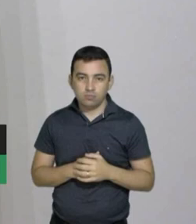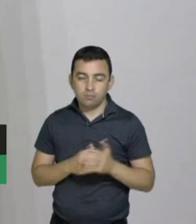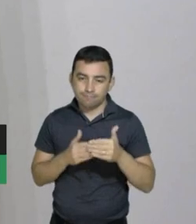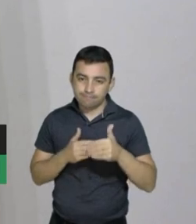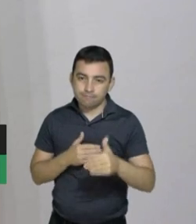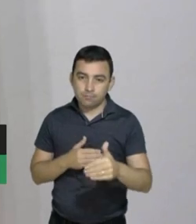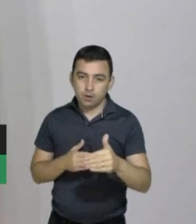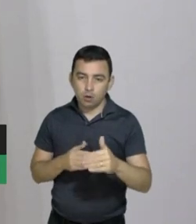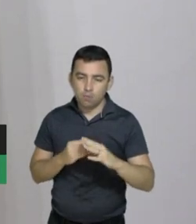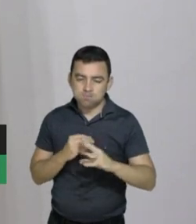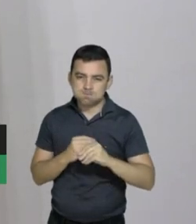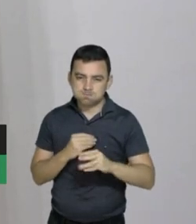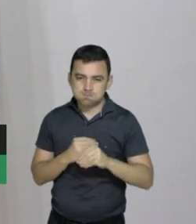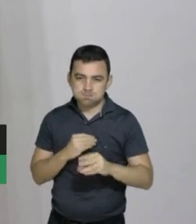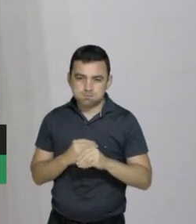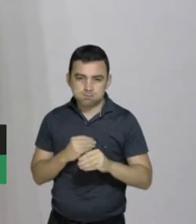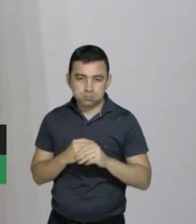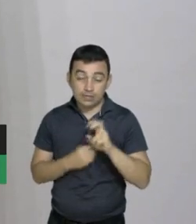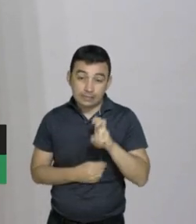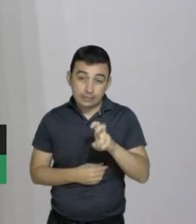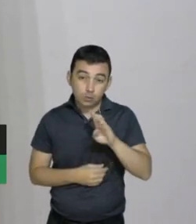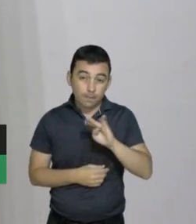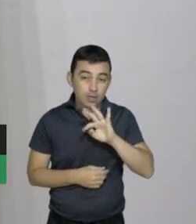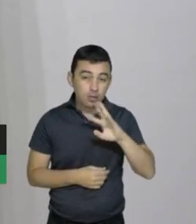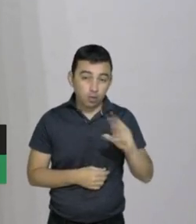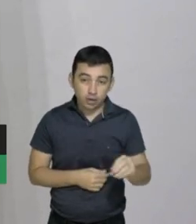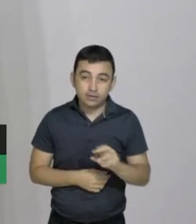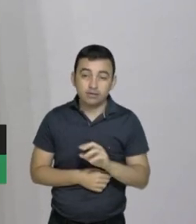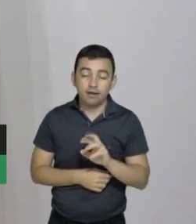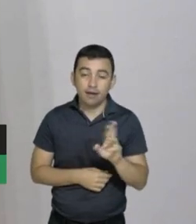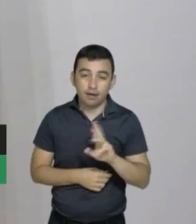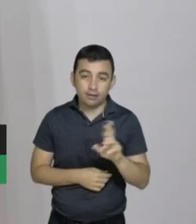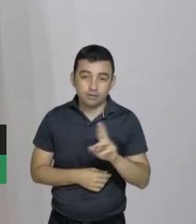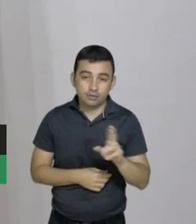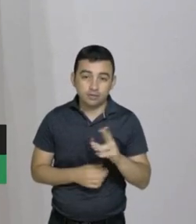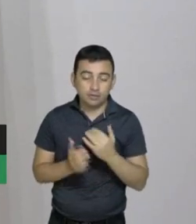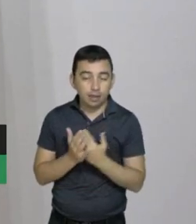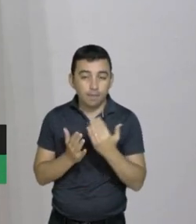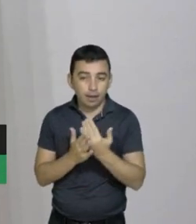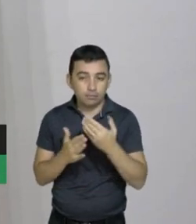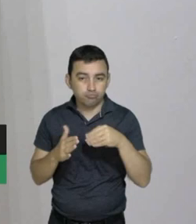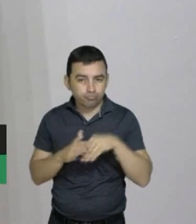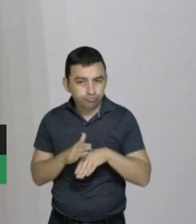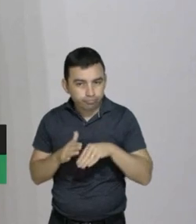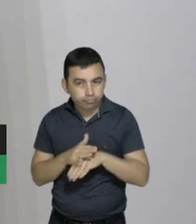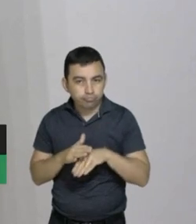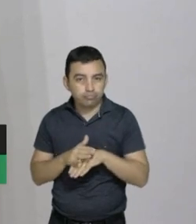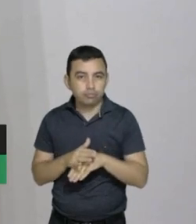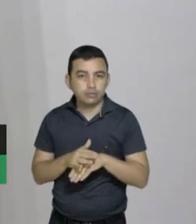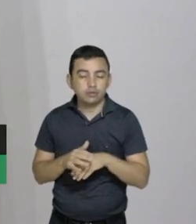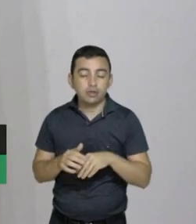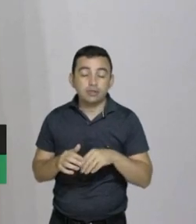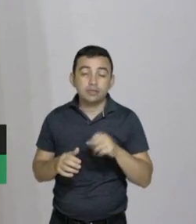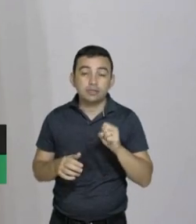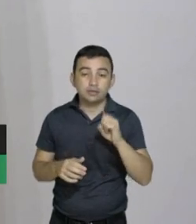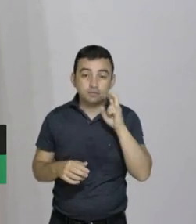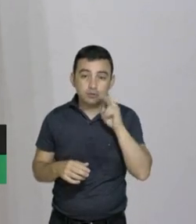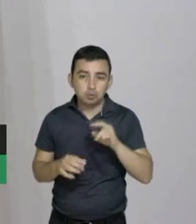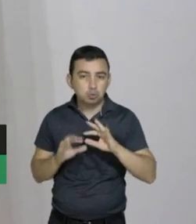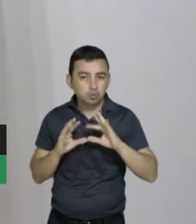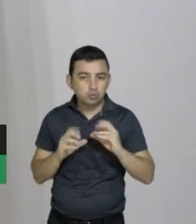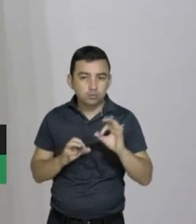acumular cerca de 5 bilhões de reais em reservas com a revisão fiscal e com